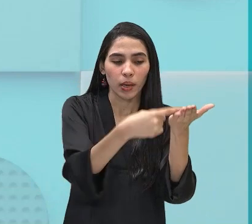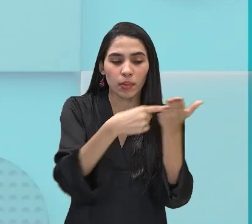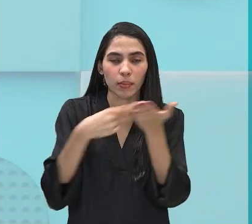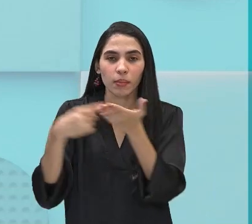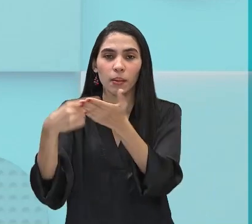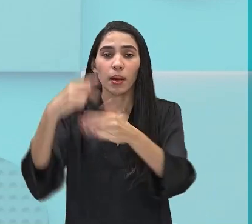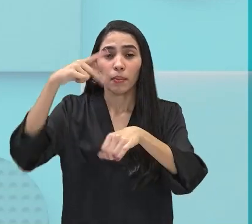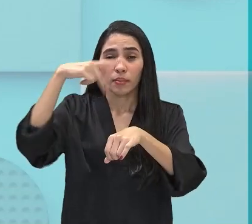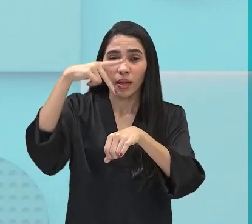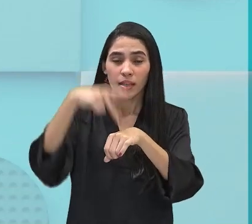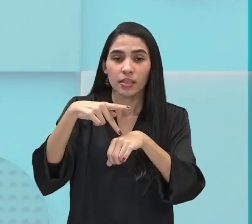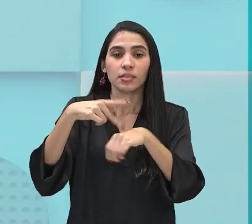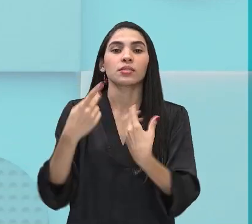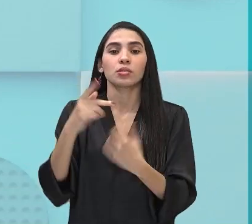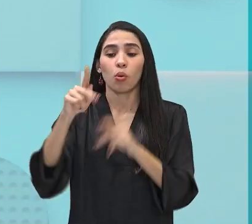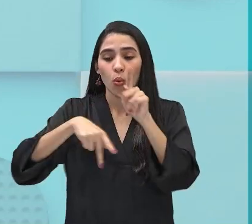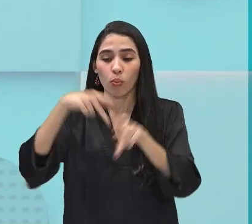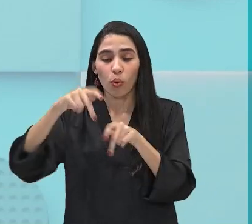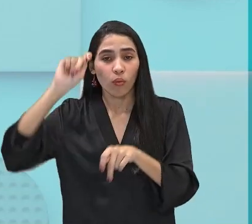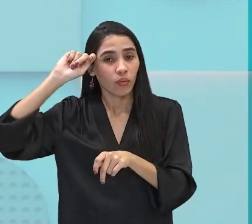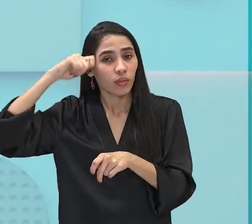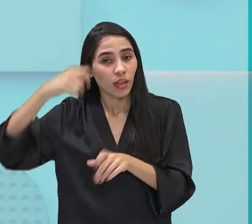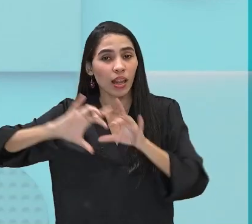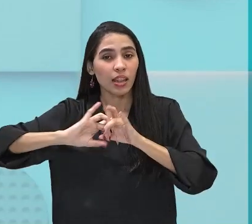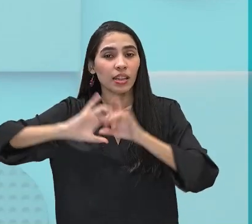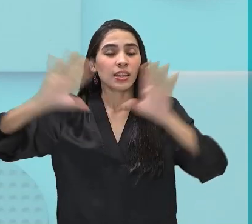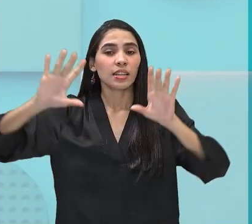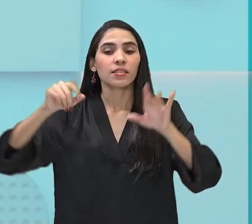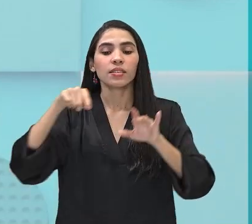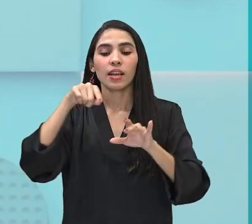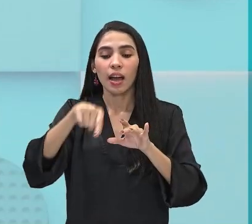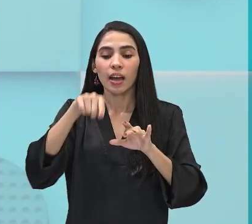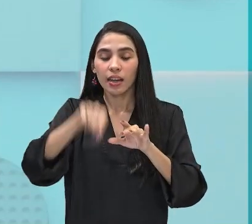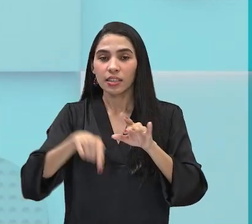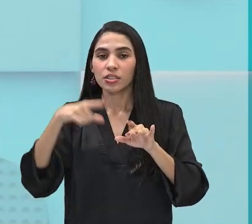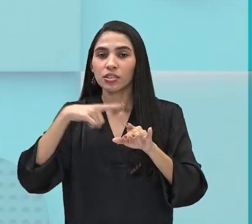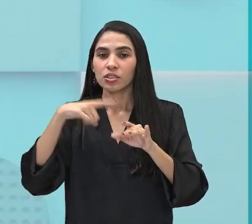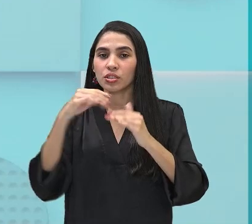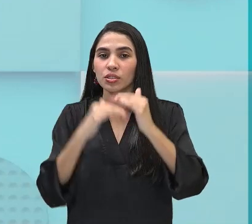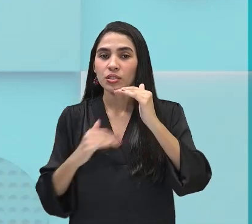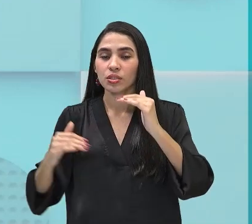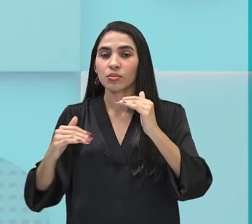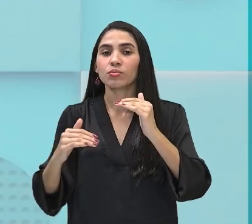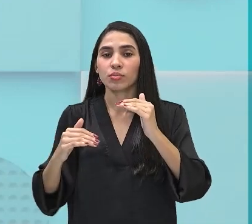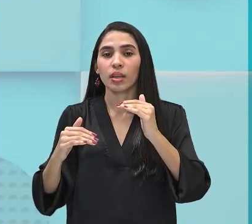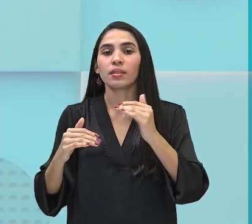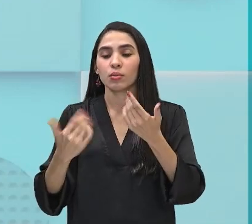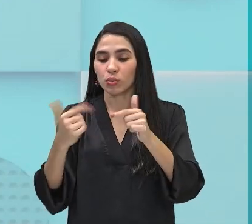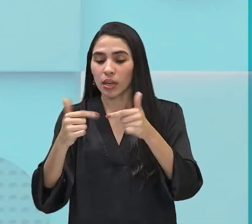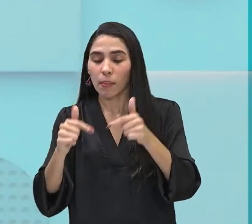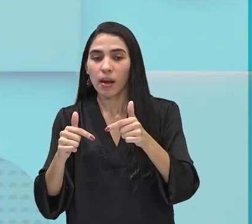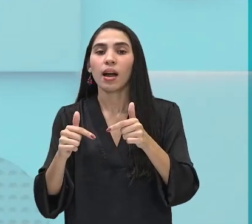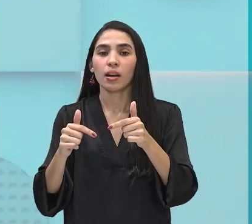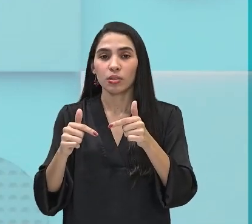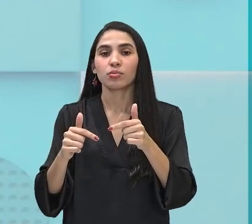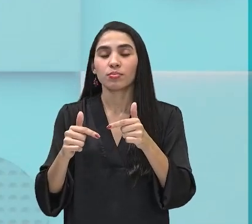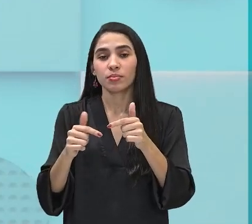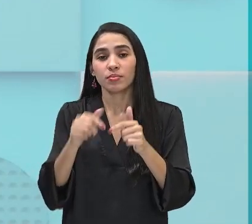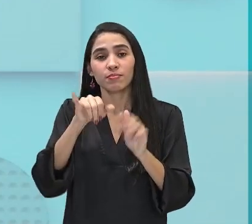internacionais, os africanos livres eram os indivíduos que compunham a carga dos navios apreendidos no tráfico